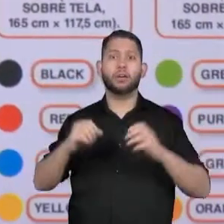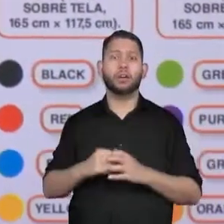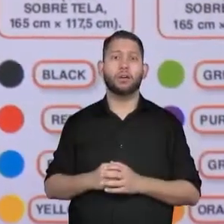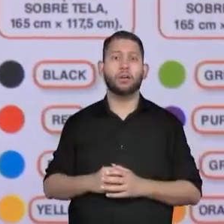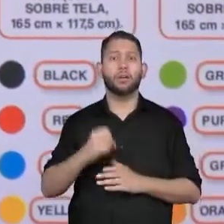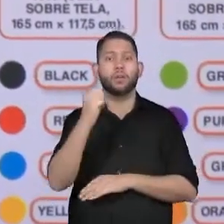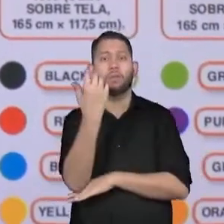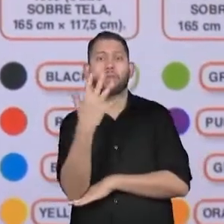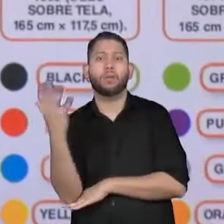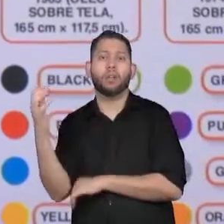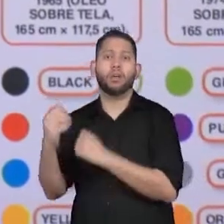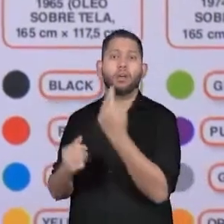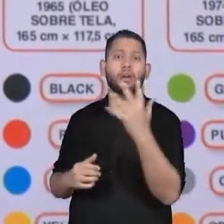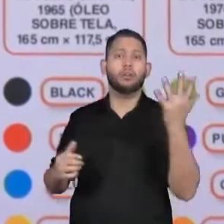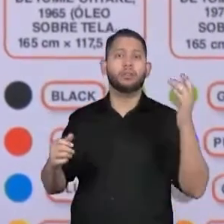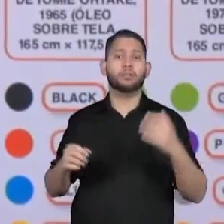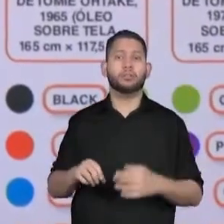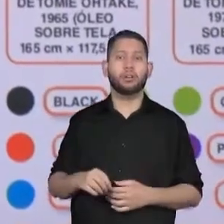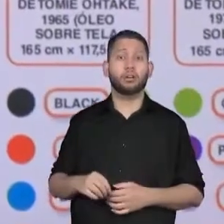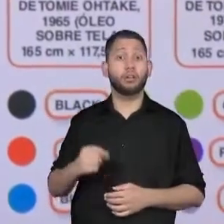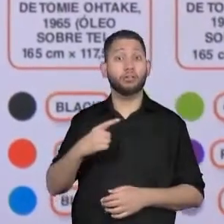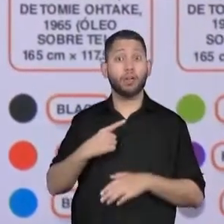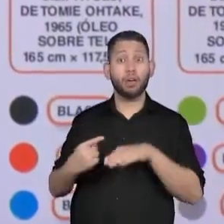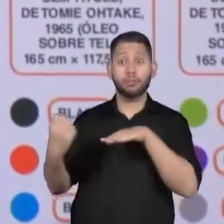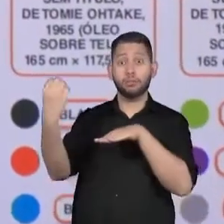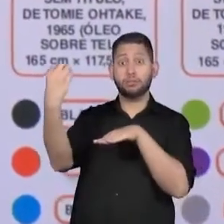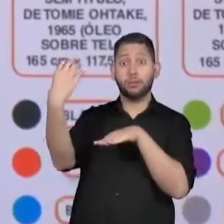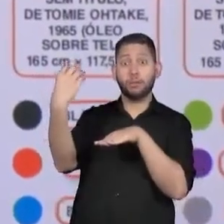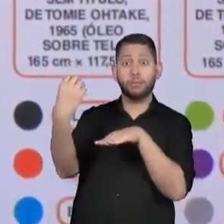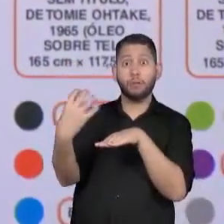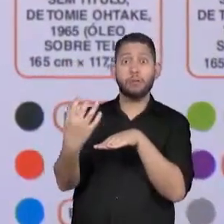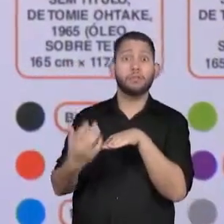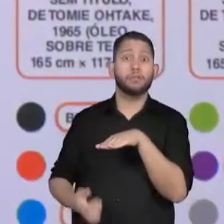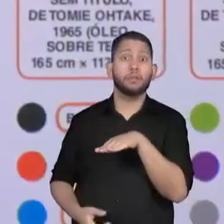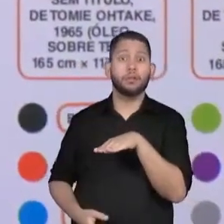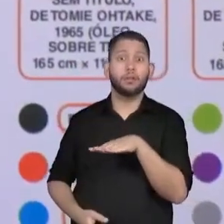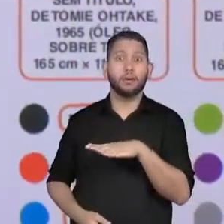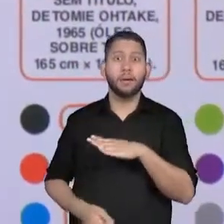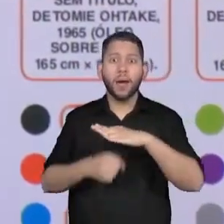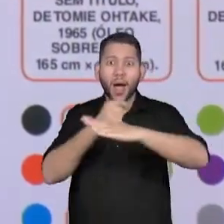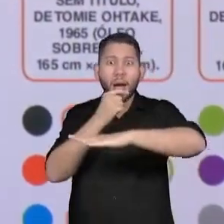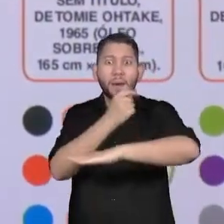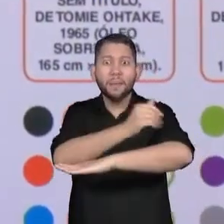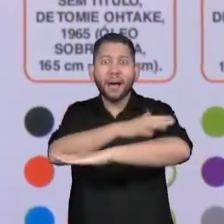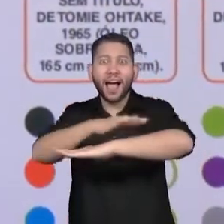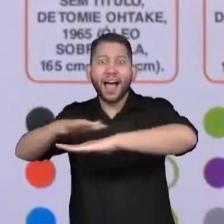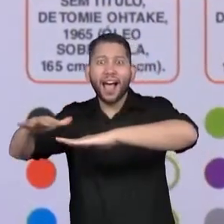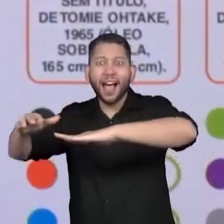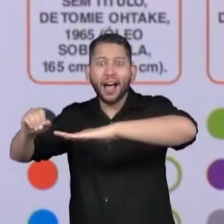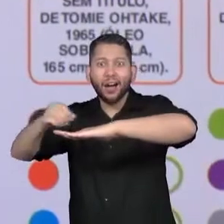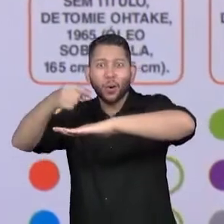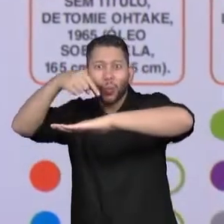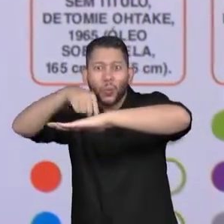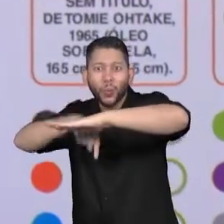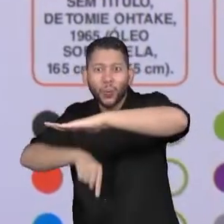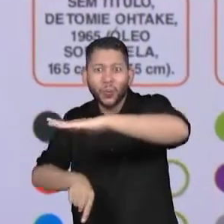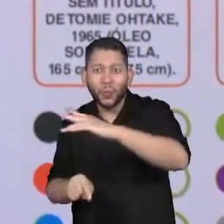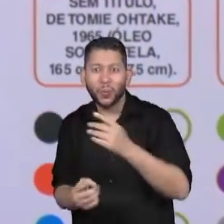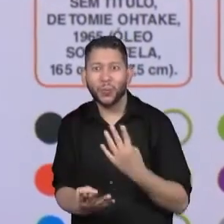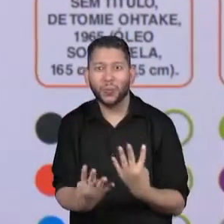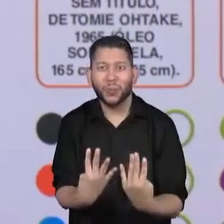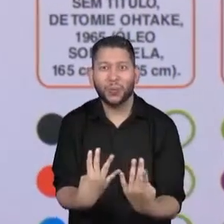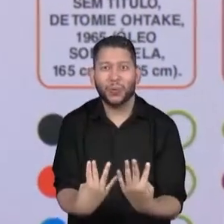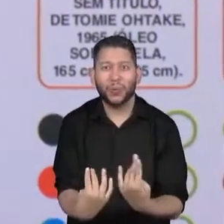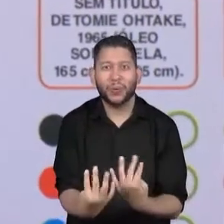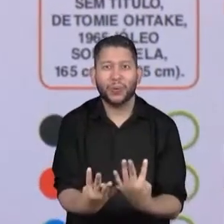um semáforo aqui e também o oceano. Olha, um monte de cor diferente. Você consegue identificar as cores